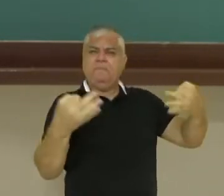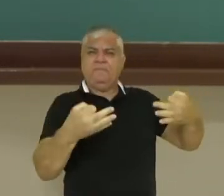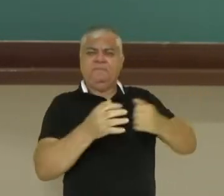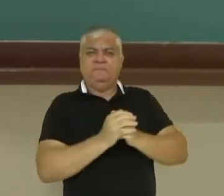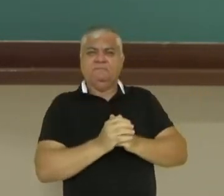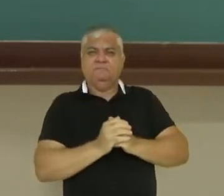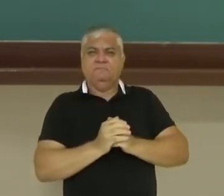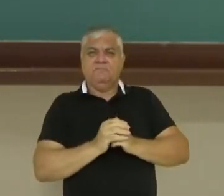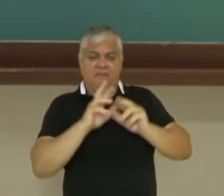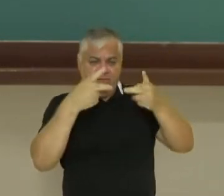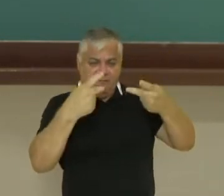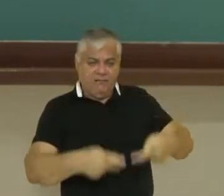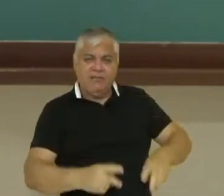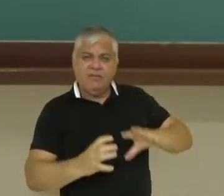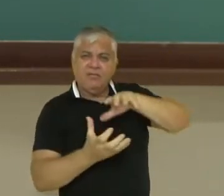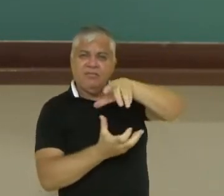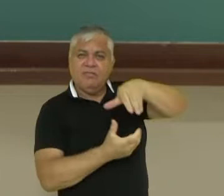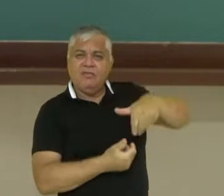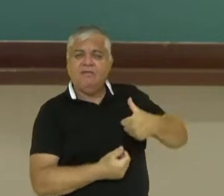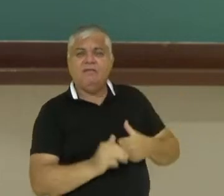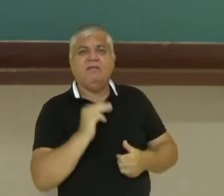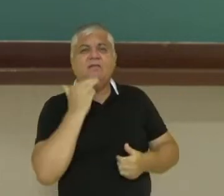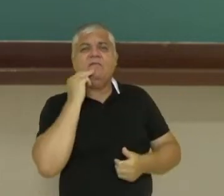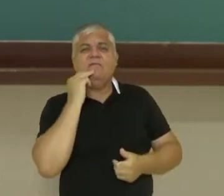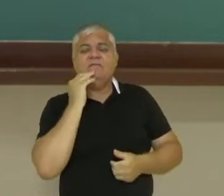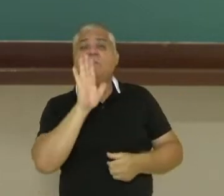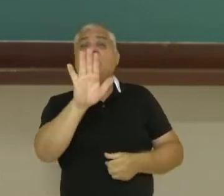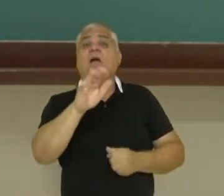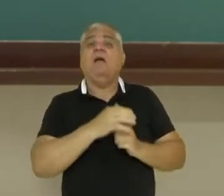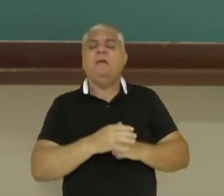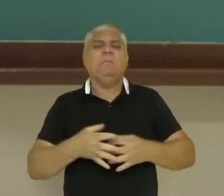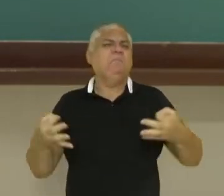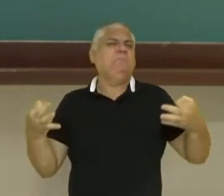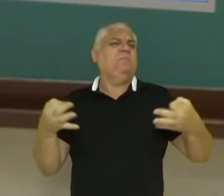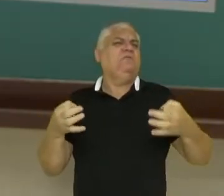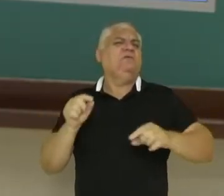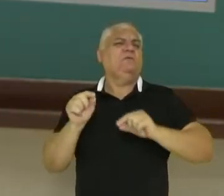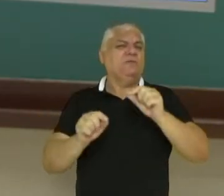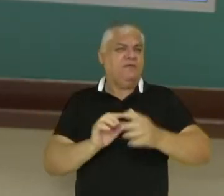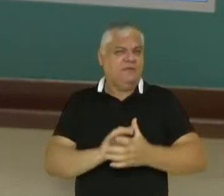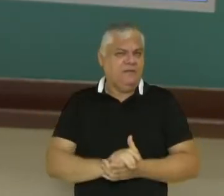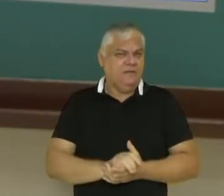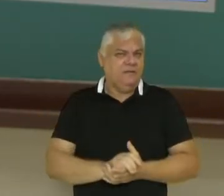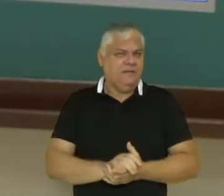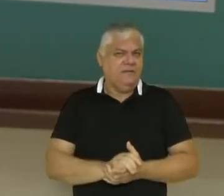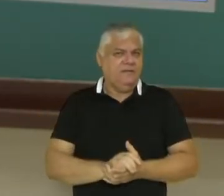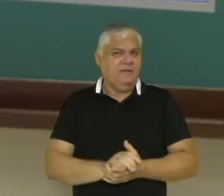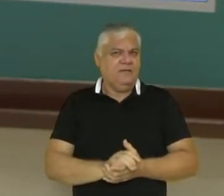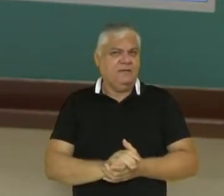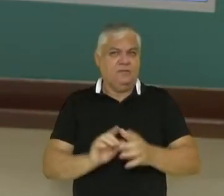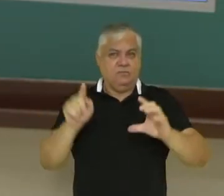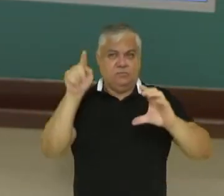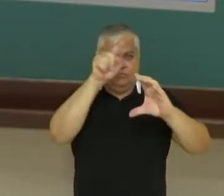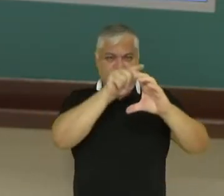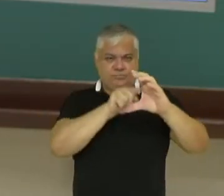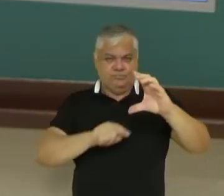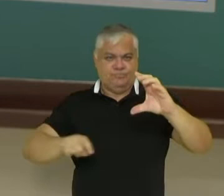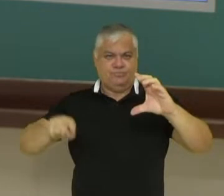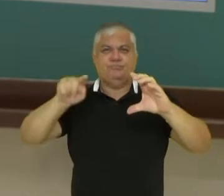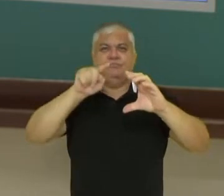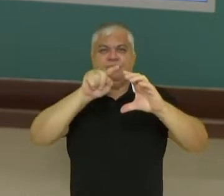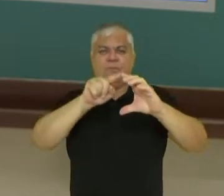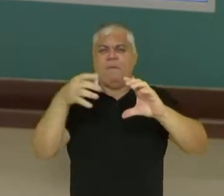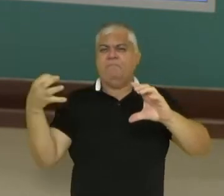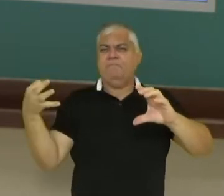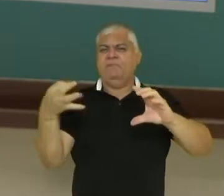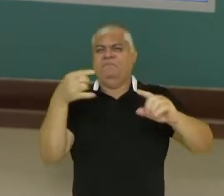o que é mais perfeito na questão de geometria no formato? O círculo. Né? Então o círculo ele tinha essa ideia